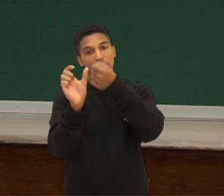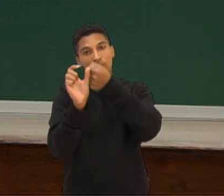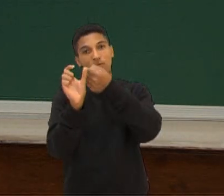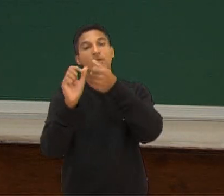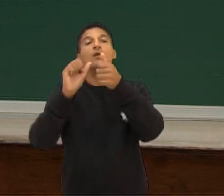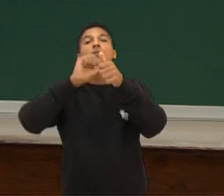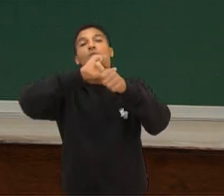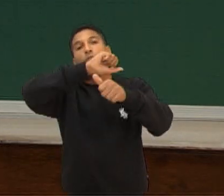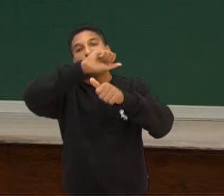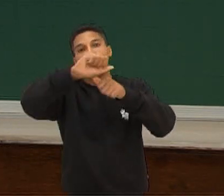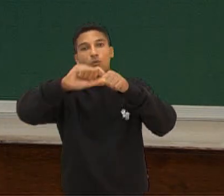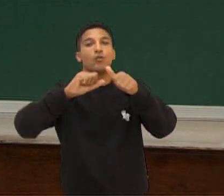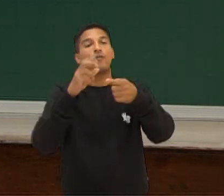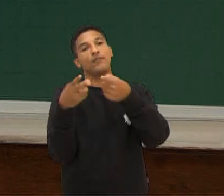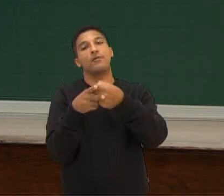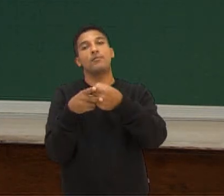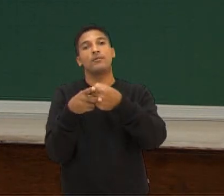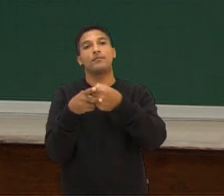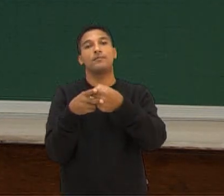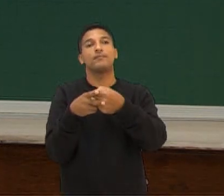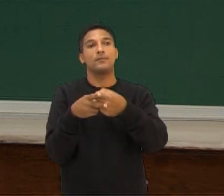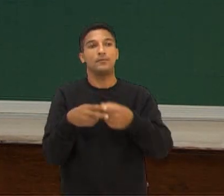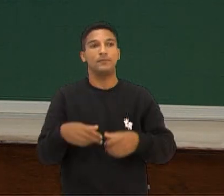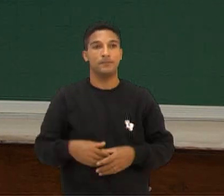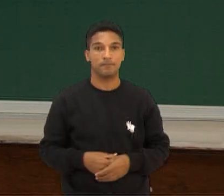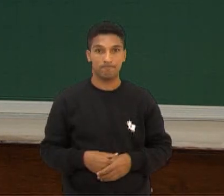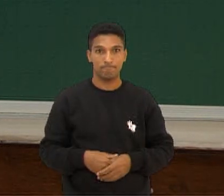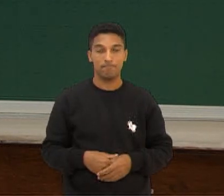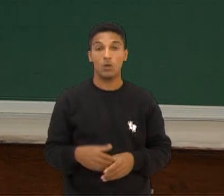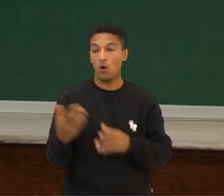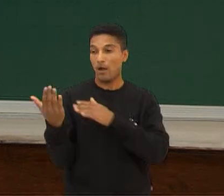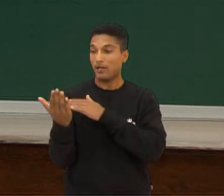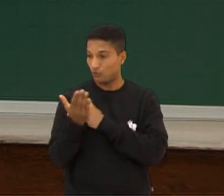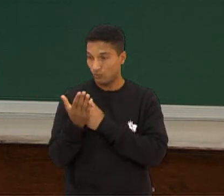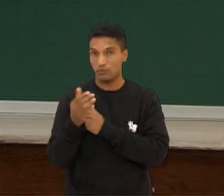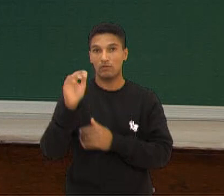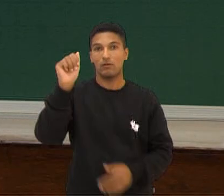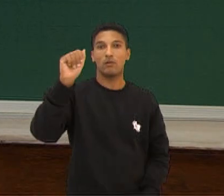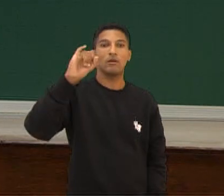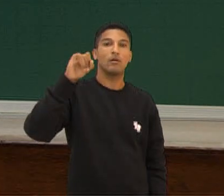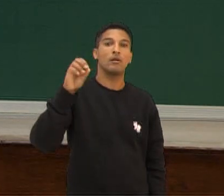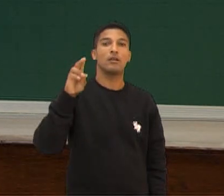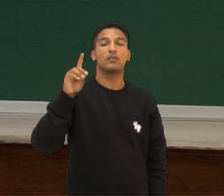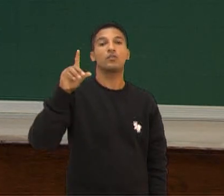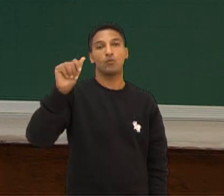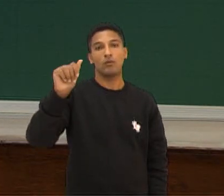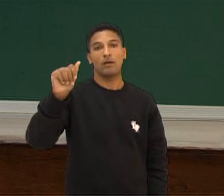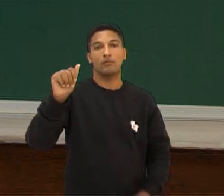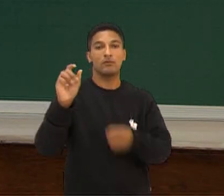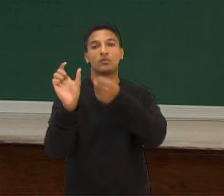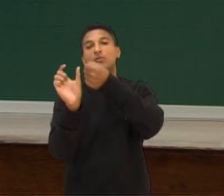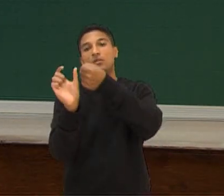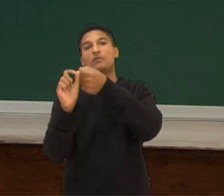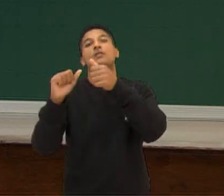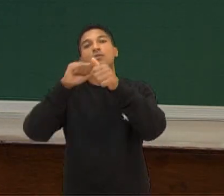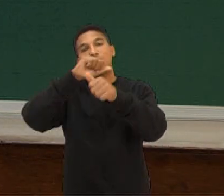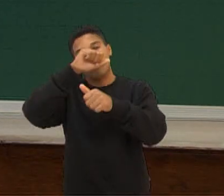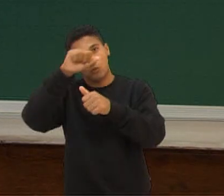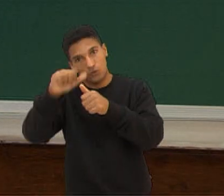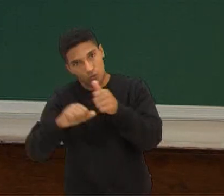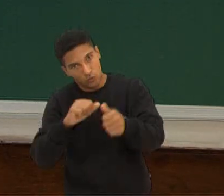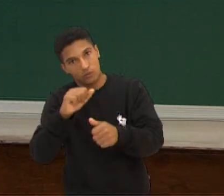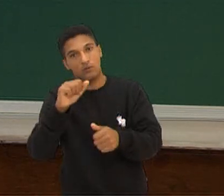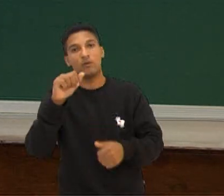É, ajuda, substantivo, transformou-se em ajudasse. E assim sucessivamente. Houve